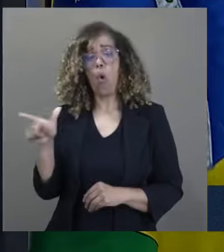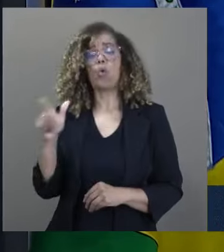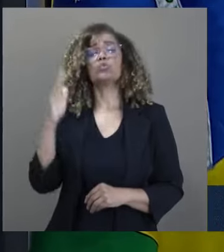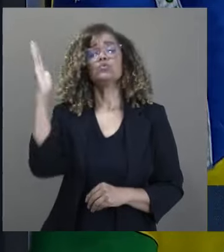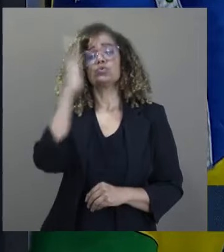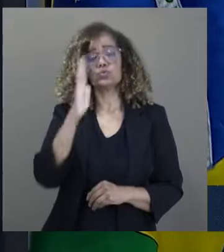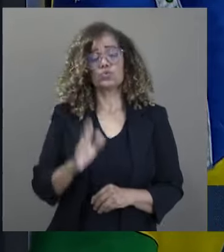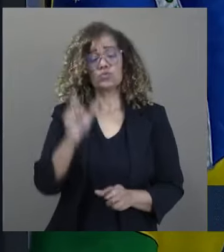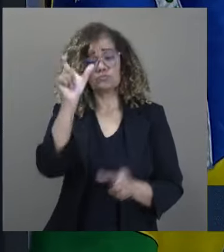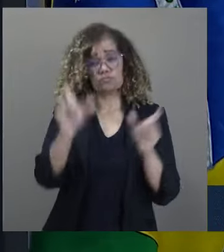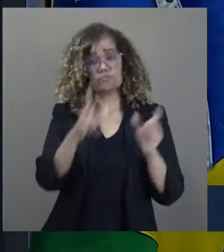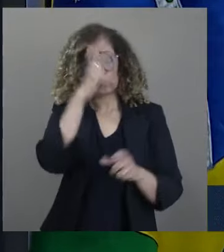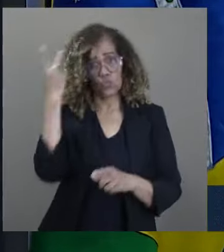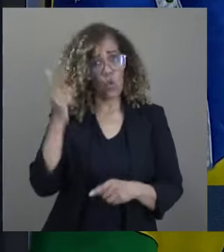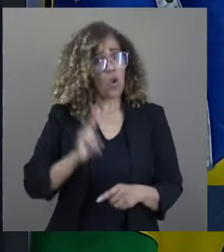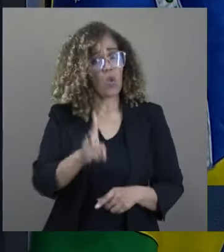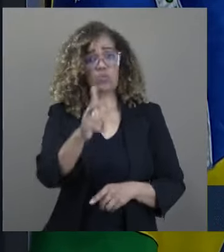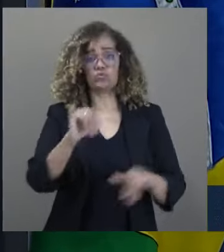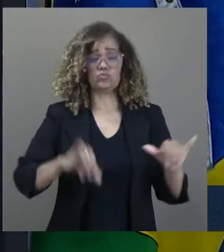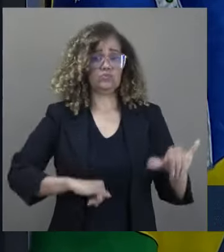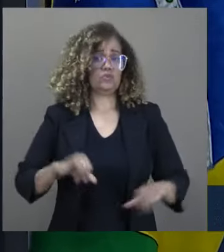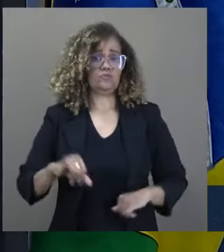continuam sofrendo